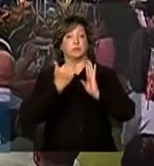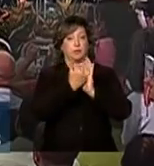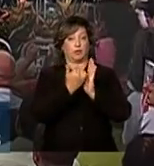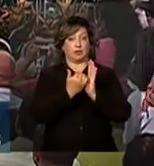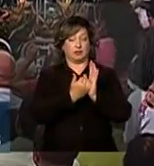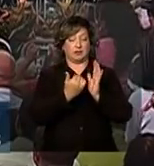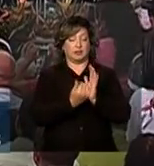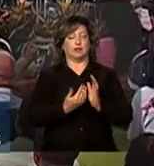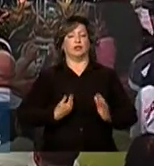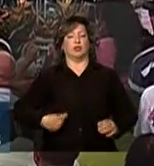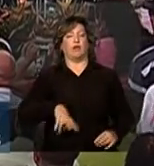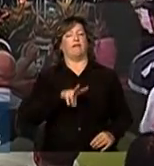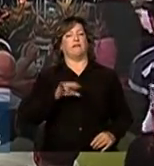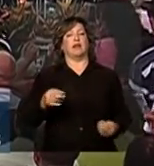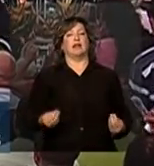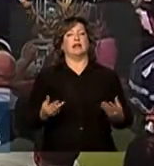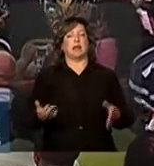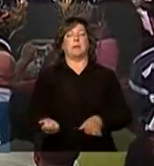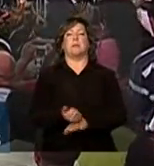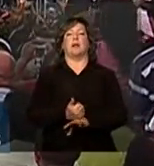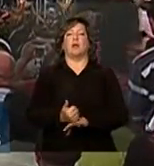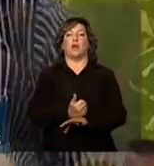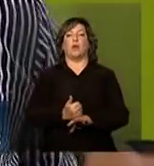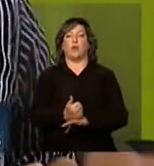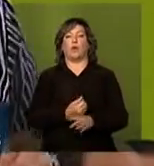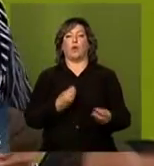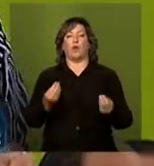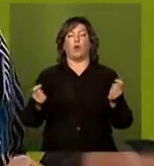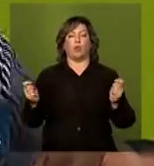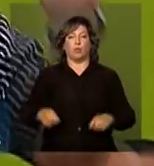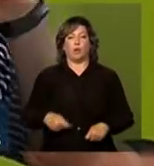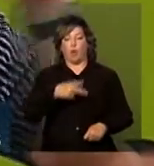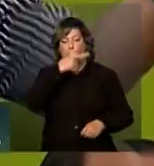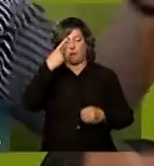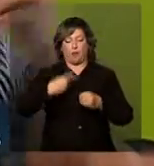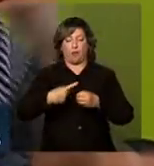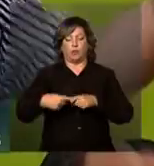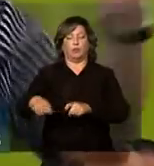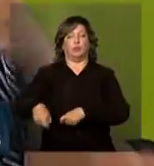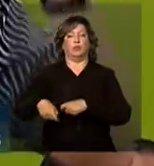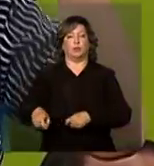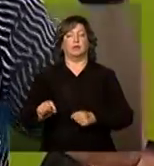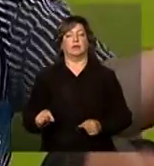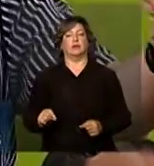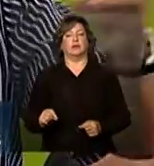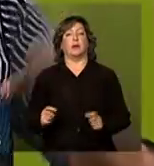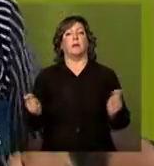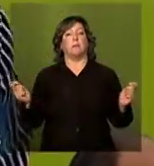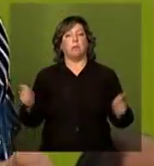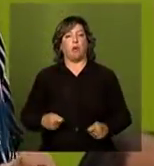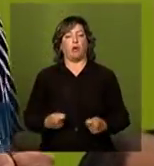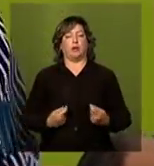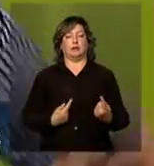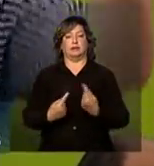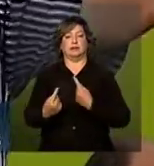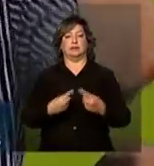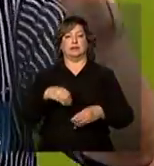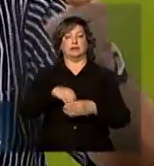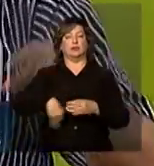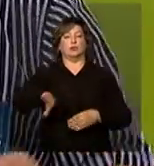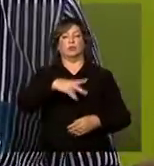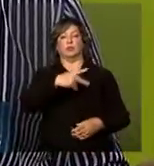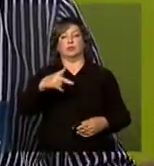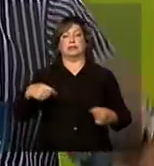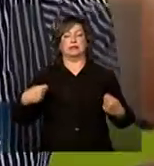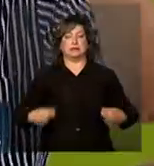nós vamos dar melhores condições pra população do Meio Rural poder transitar nas suas necessidades com